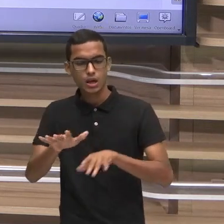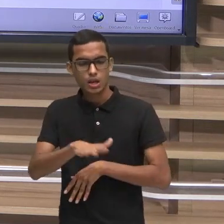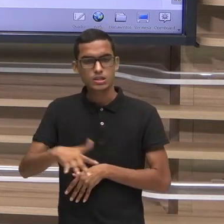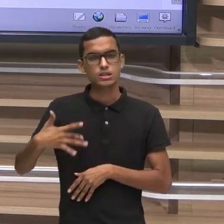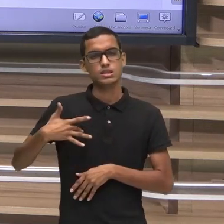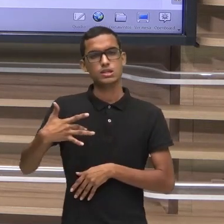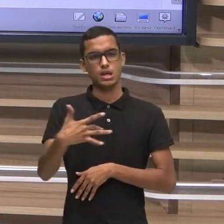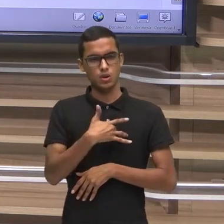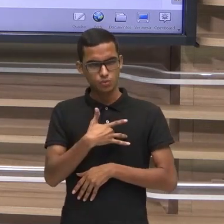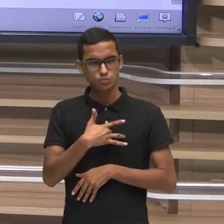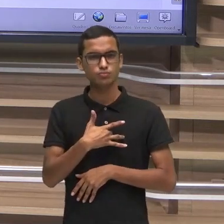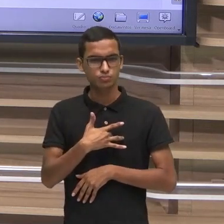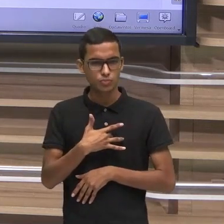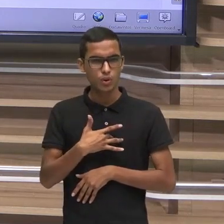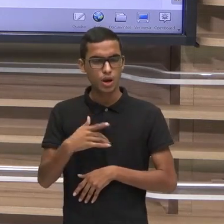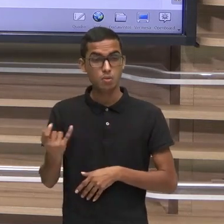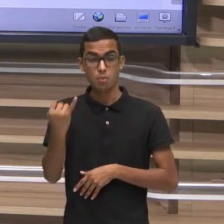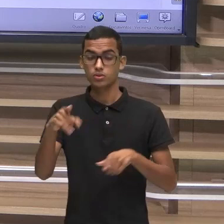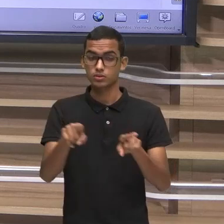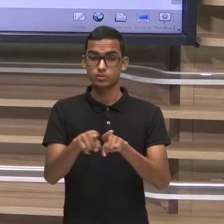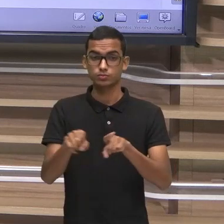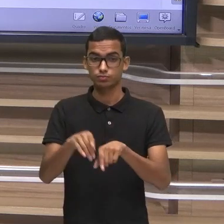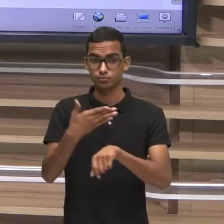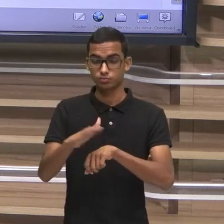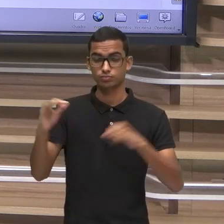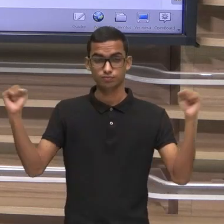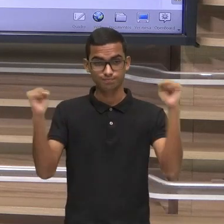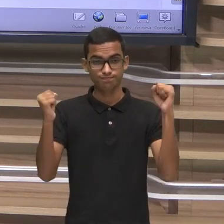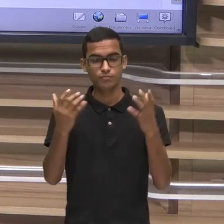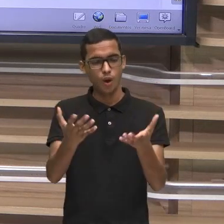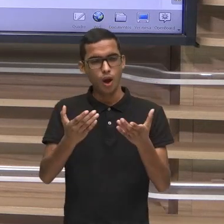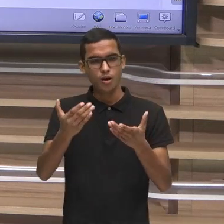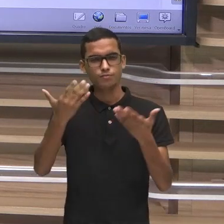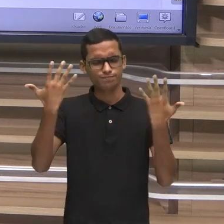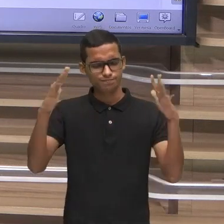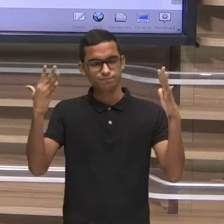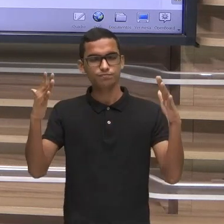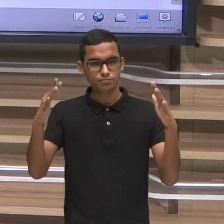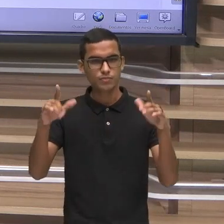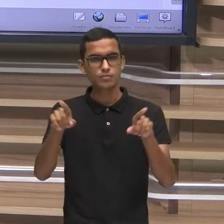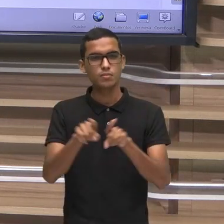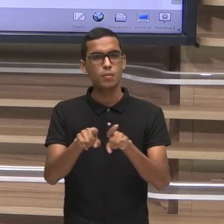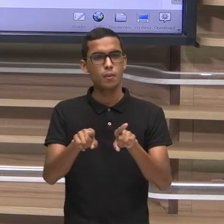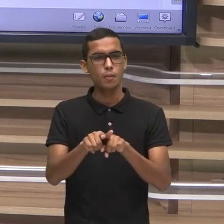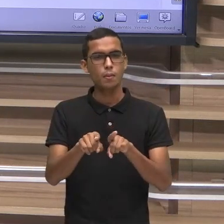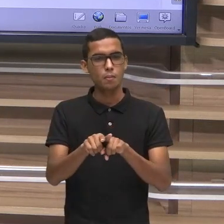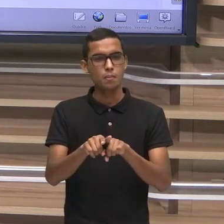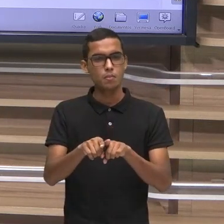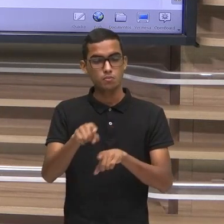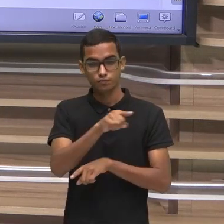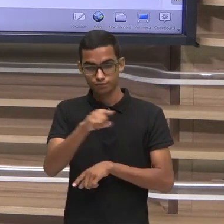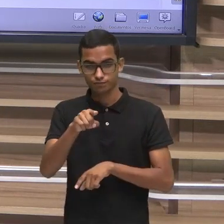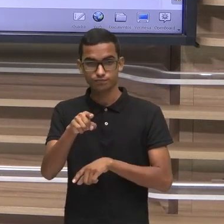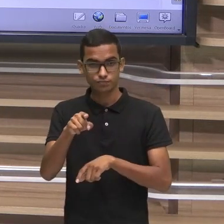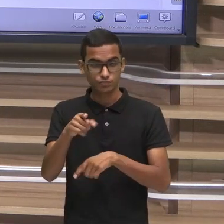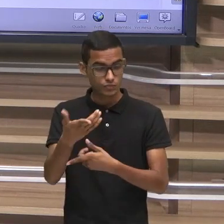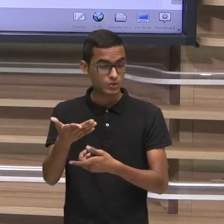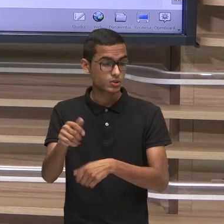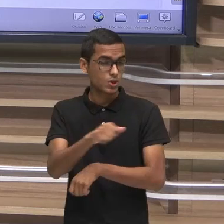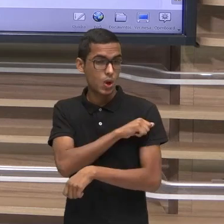atividade física, ok? Eu quero de novo parabenizar aqueles que interagiram